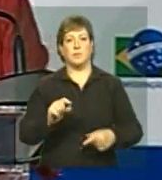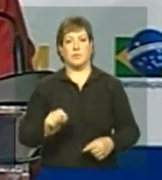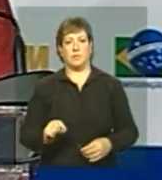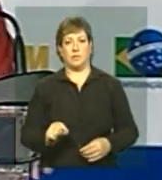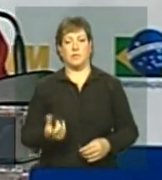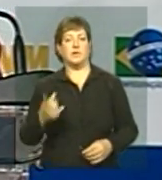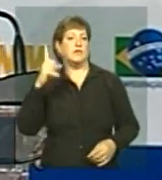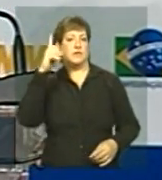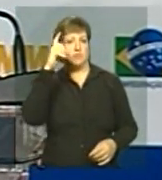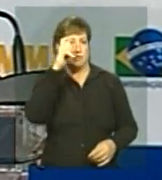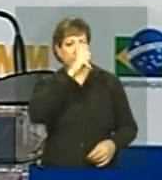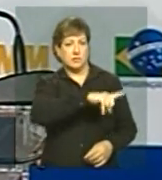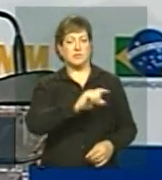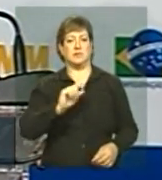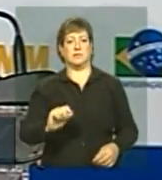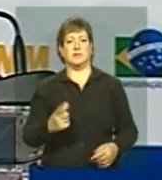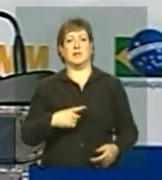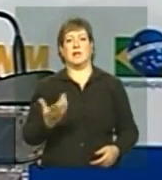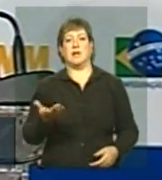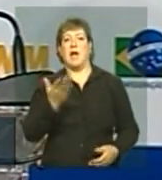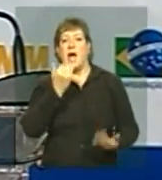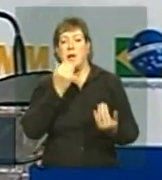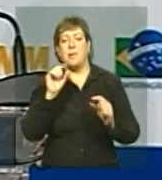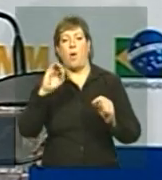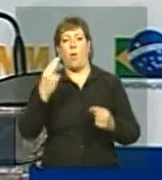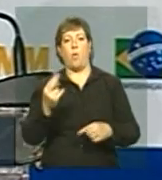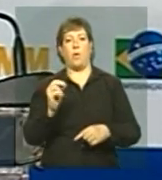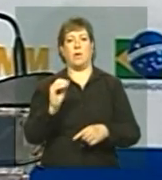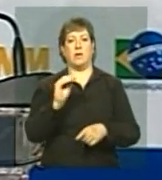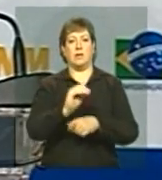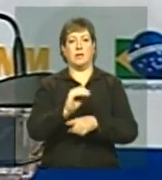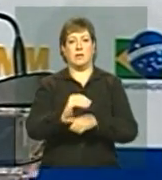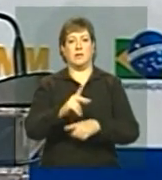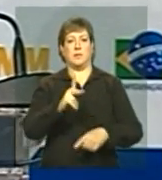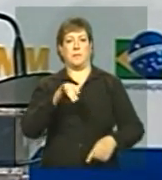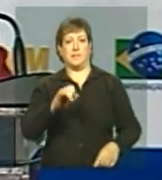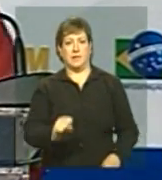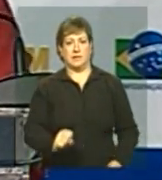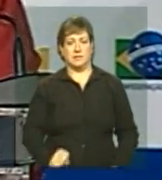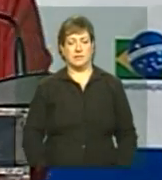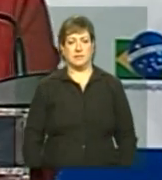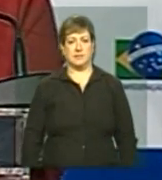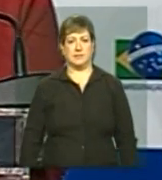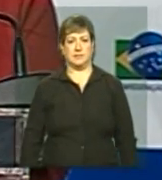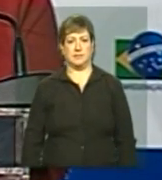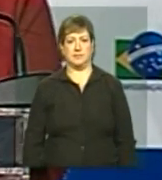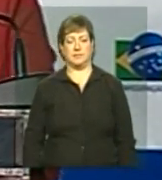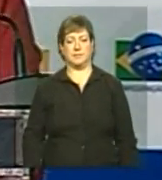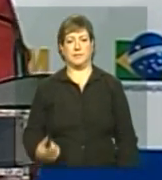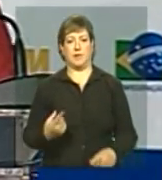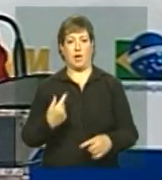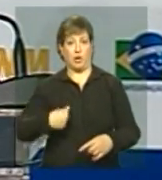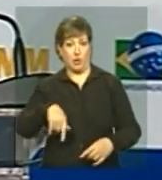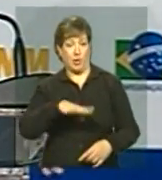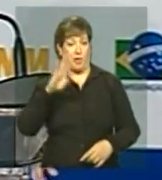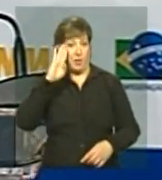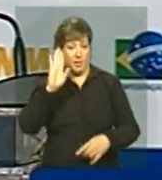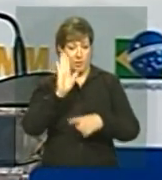de dificuldades de alimentação ou de assistência pelos pais. Nós colocamos, por causa da criança propriamente